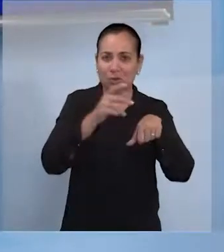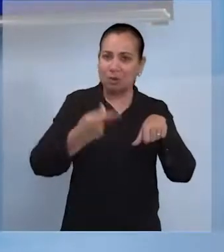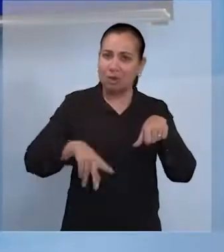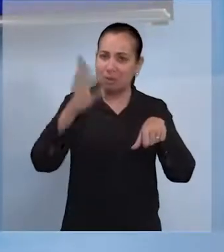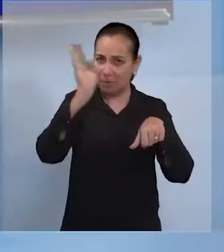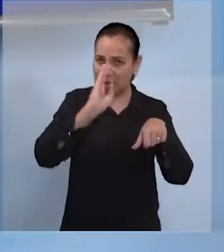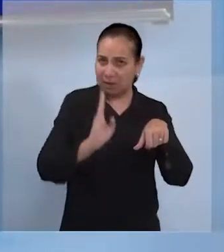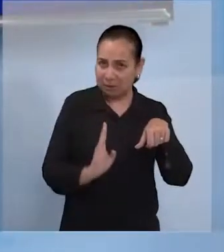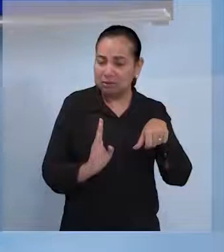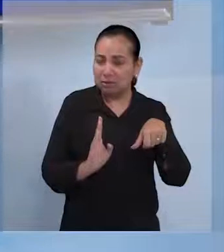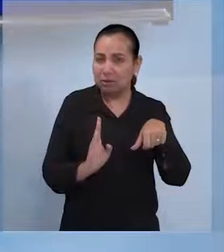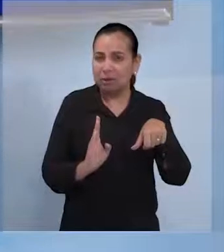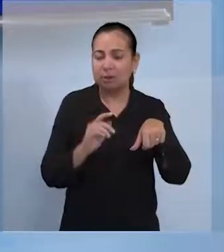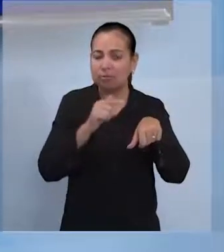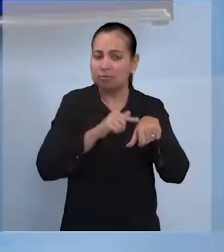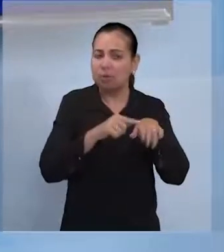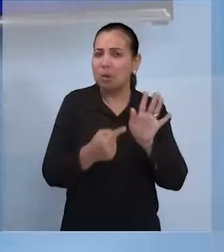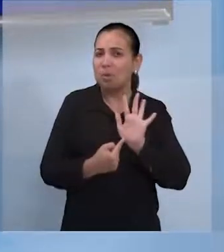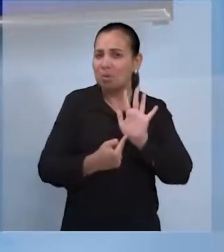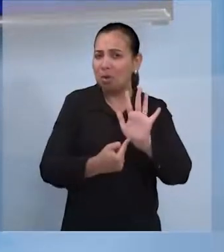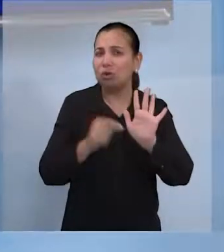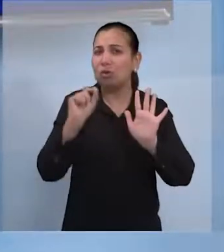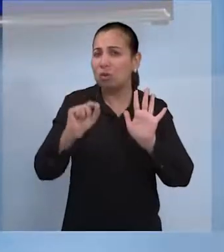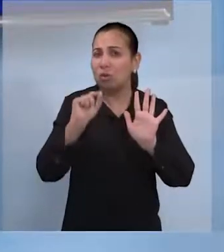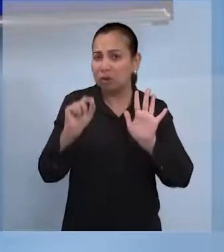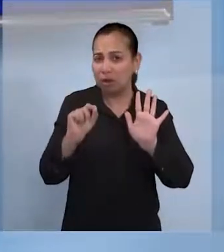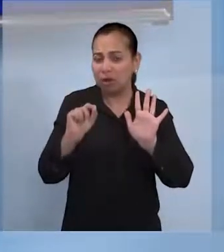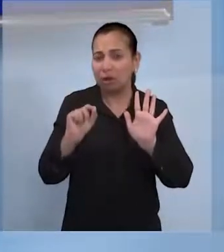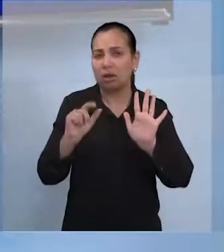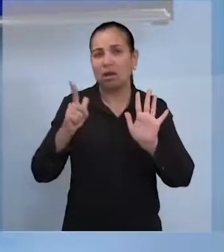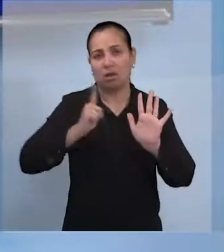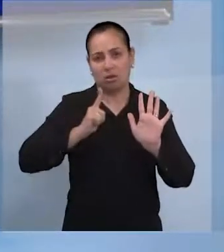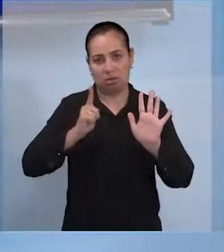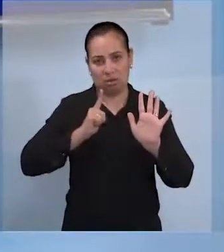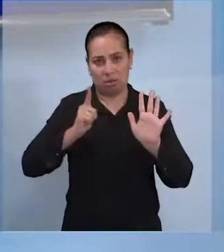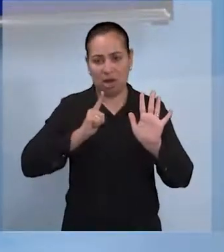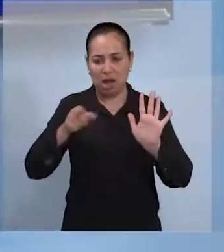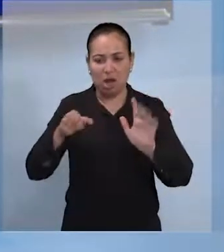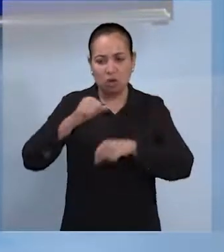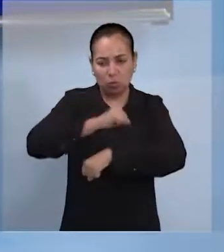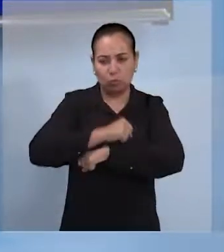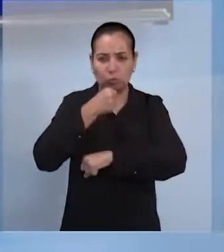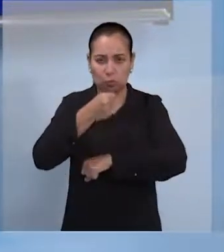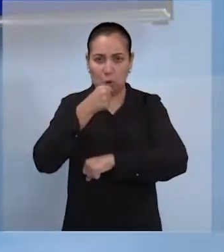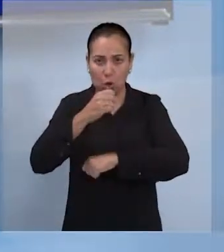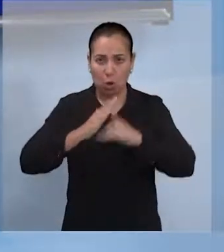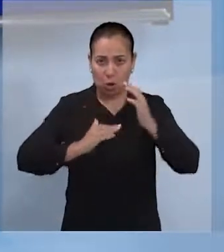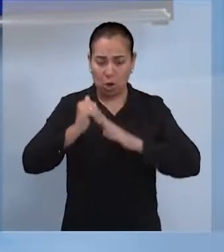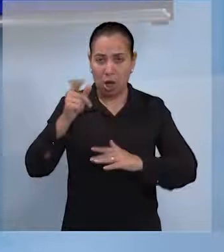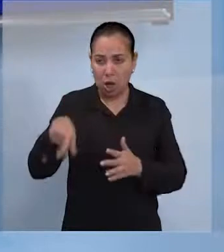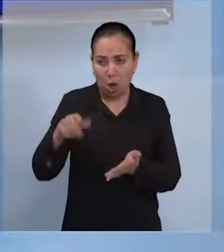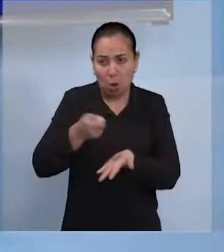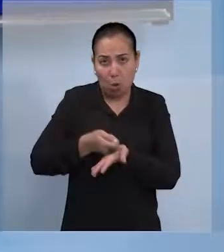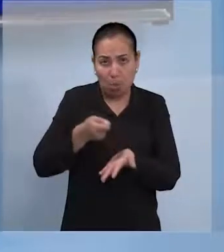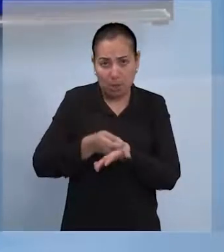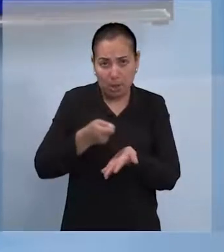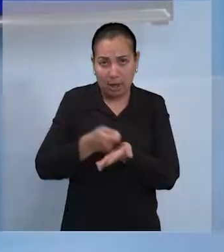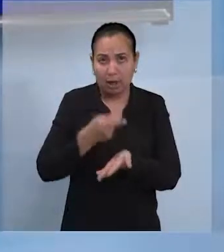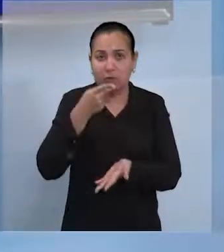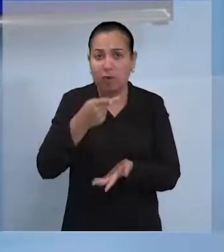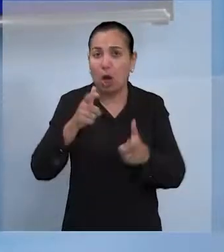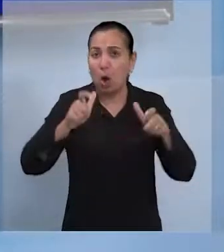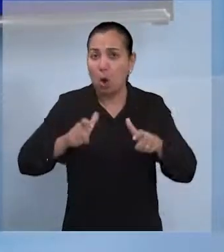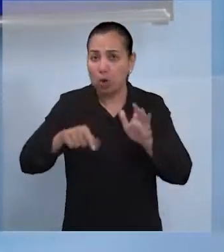deixa muito claro: o jornalista não é obrigado a revelar as suas fontes.